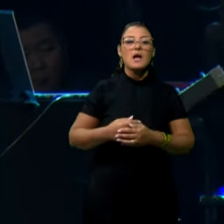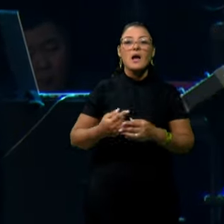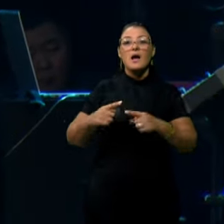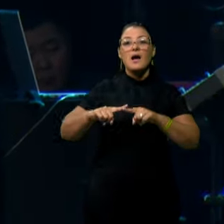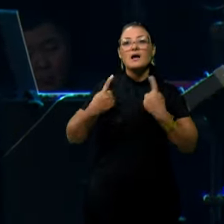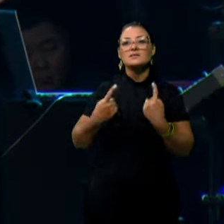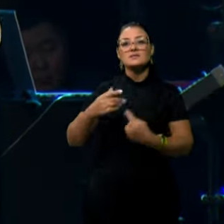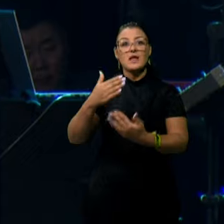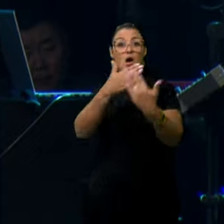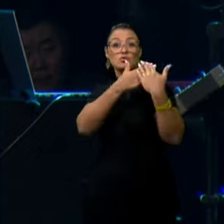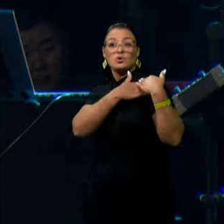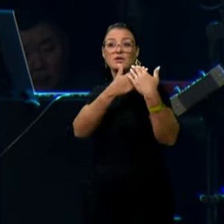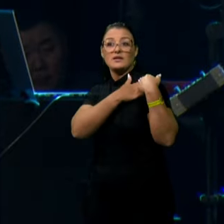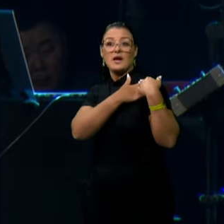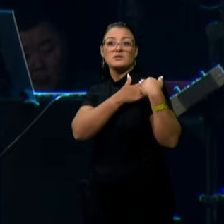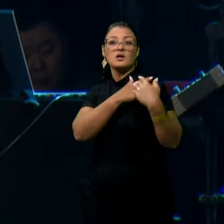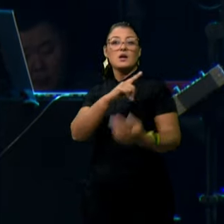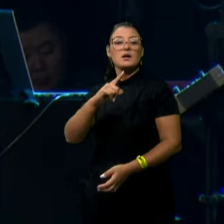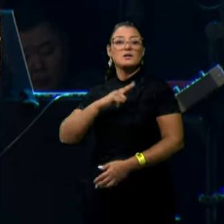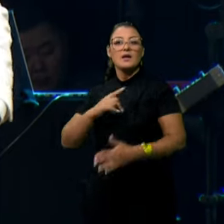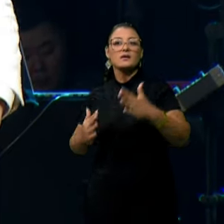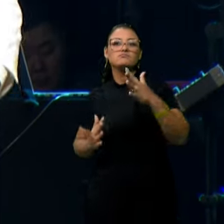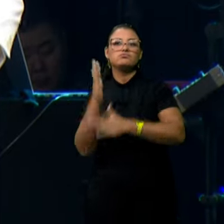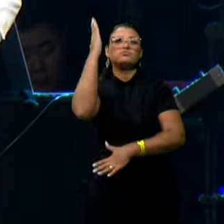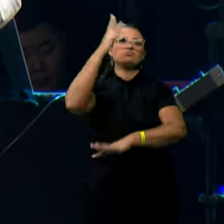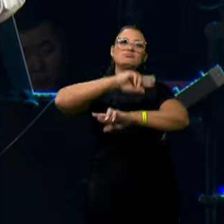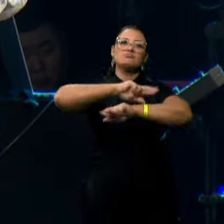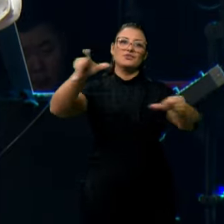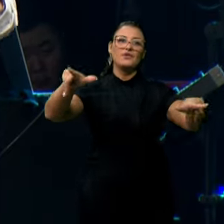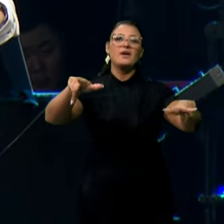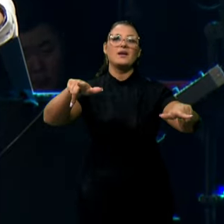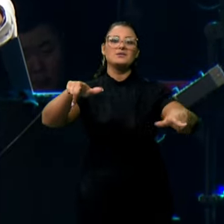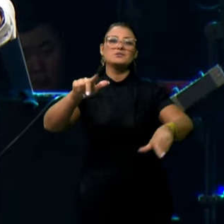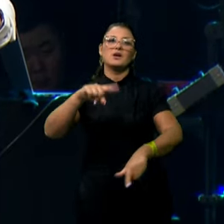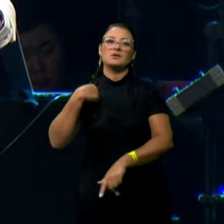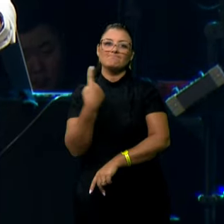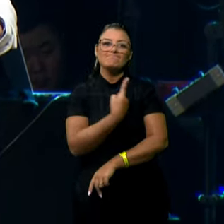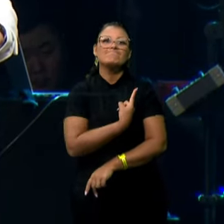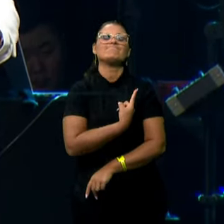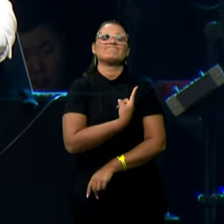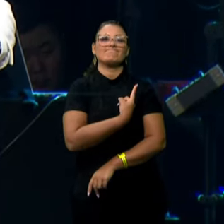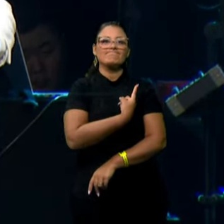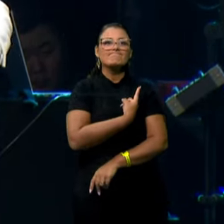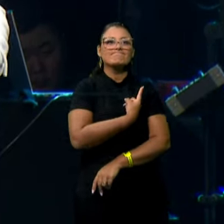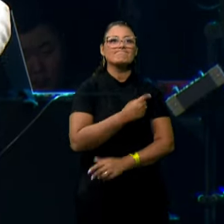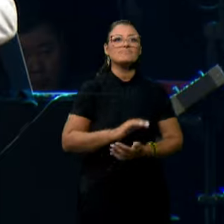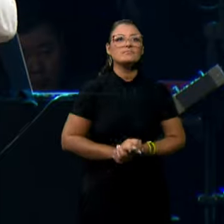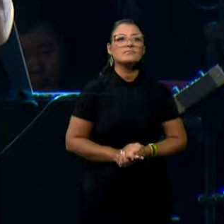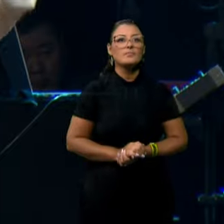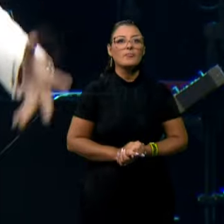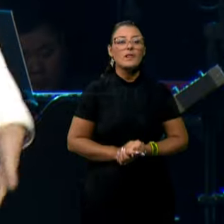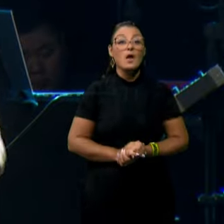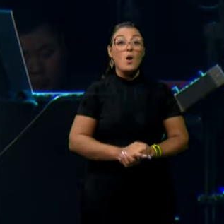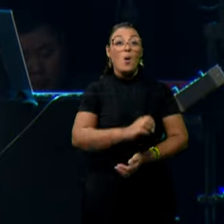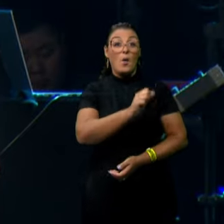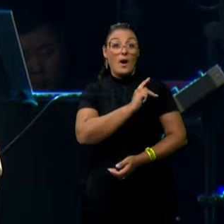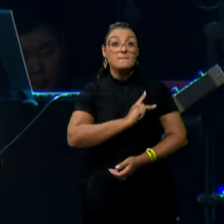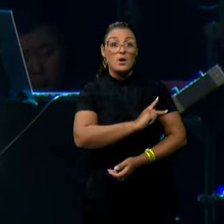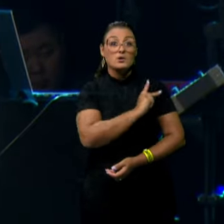porque só patente não entra aí por isso Deus levanta Apóstolos diz que a igreja crescia pelo poder